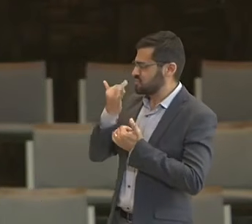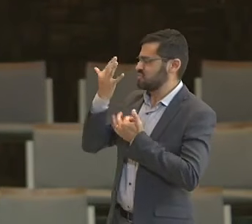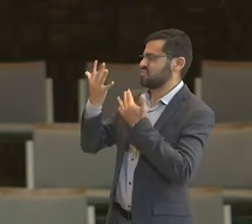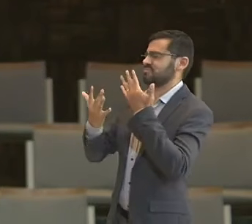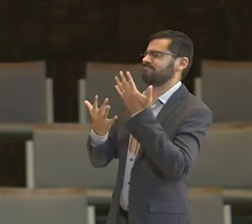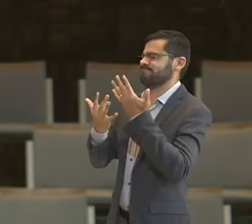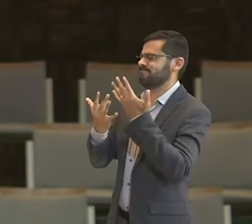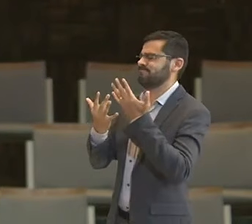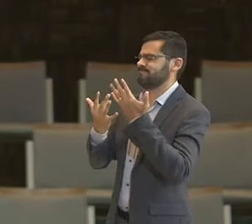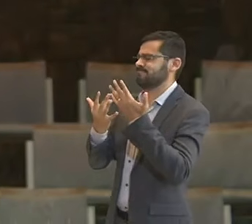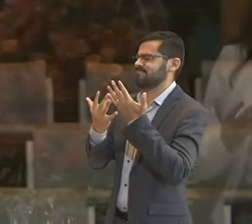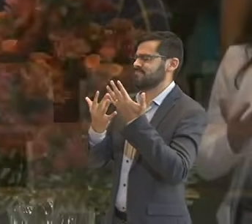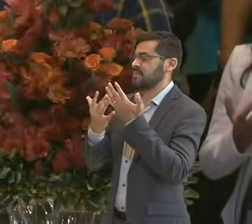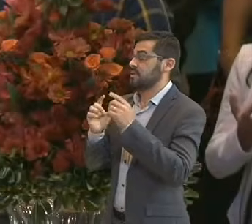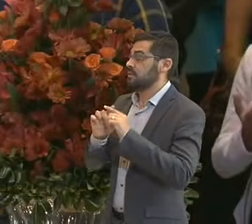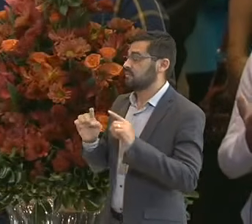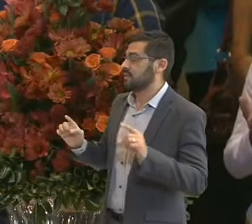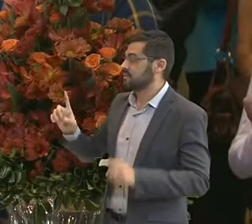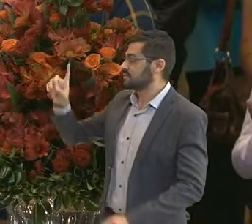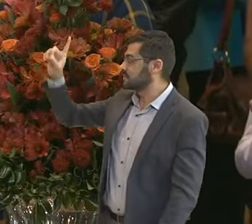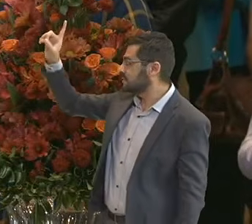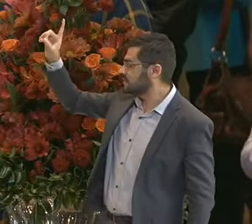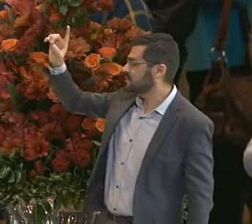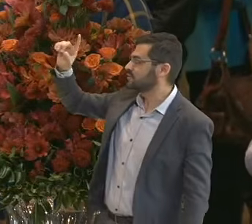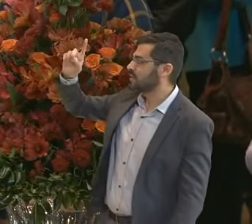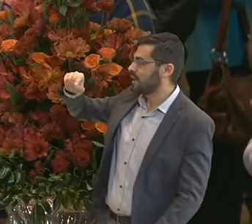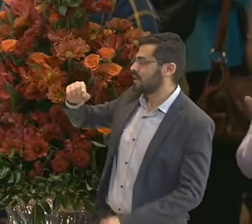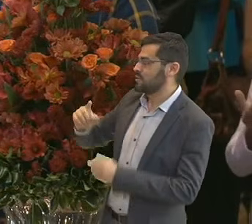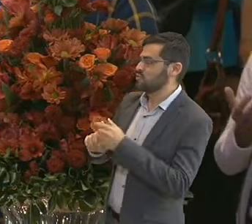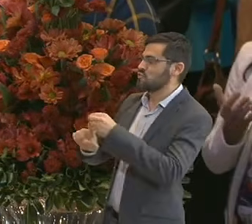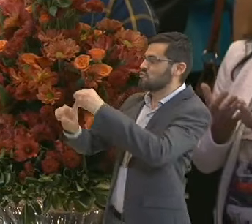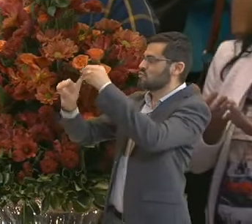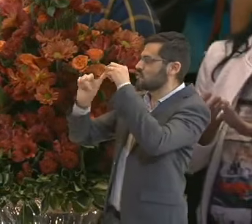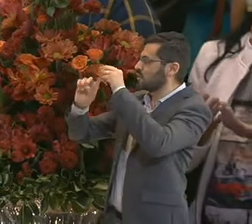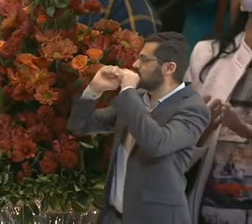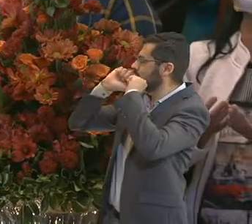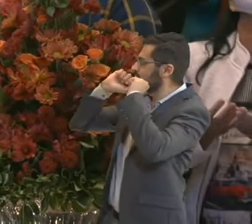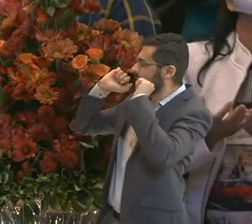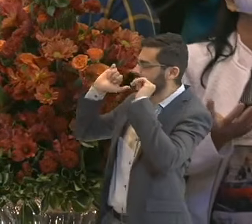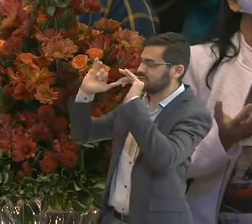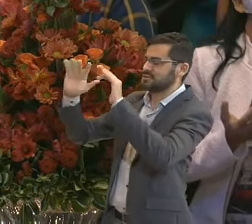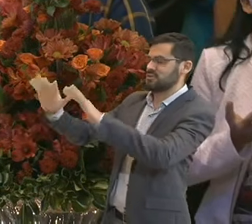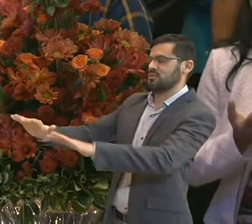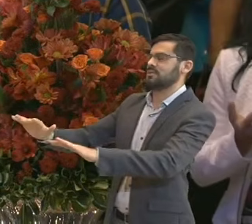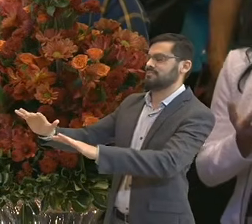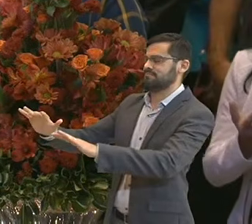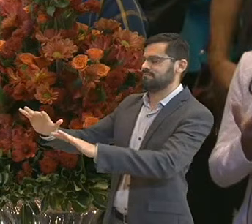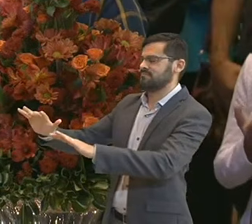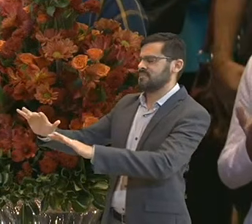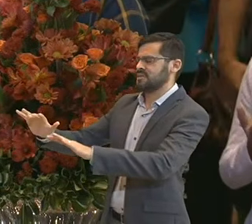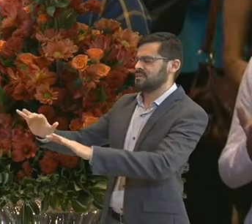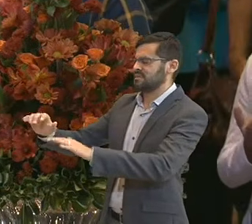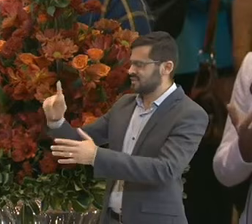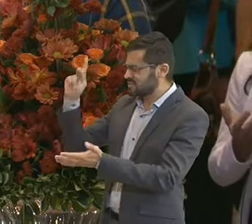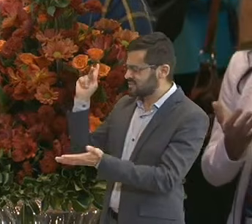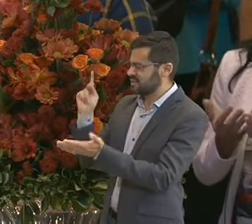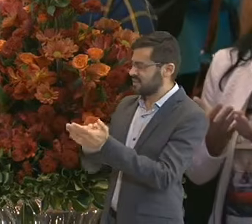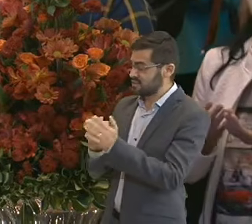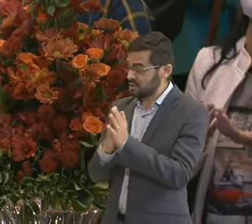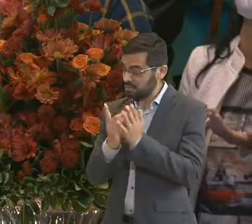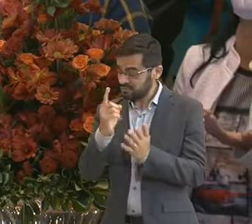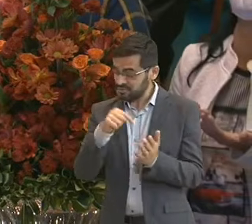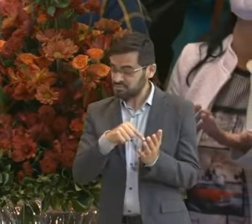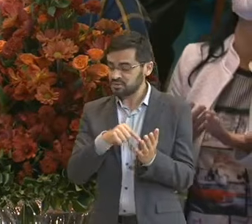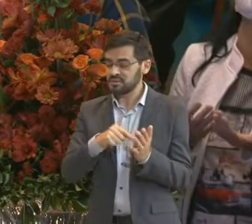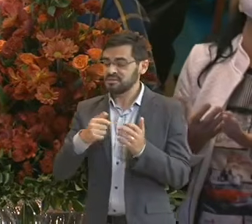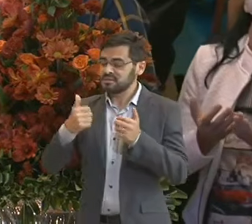Senhor. Mas tu és aquele que abençoa, aquele que a palavra diz que